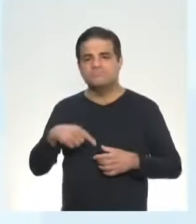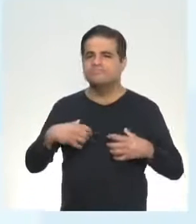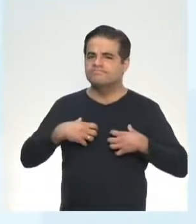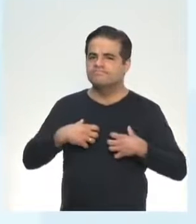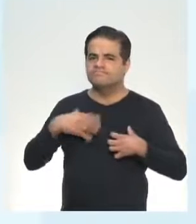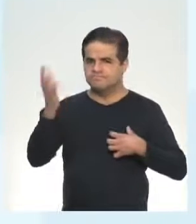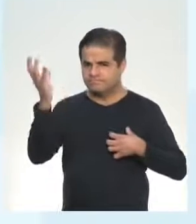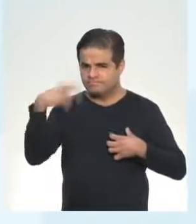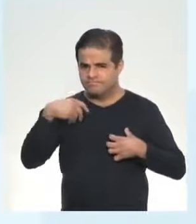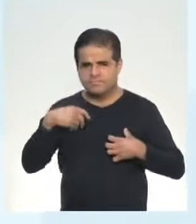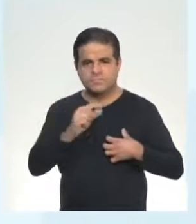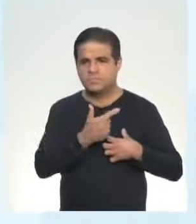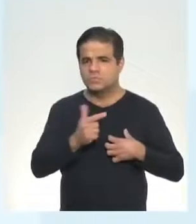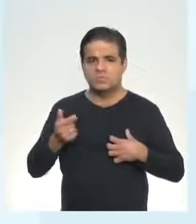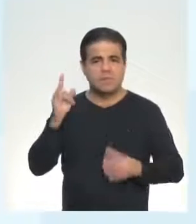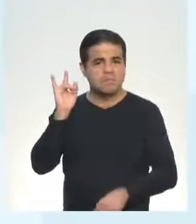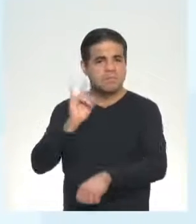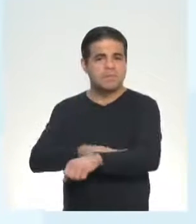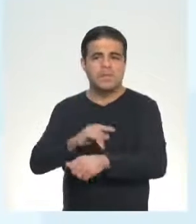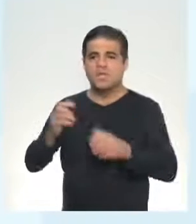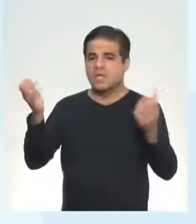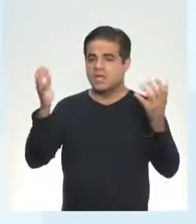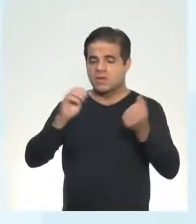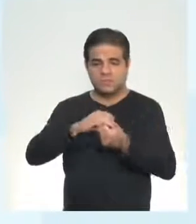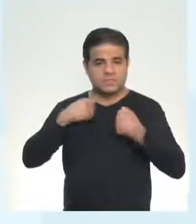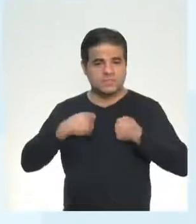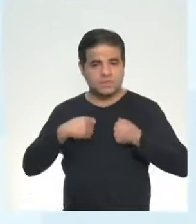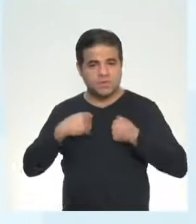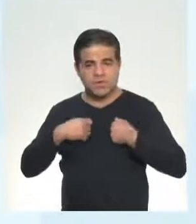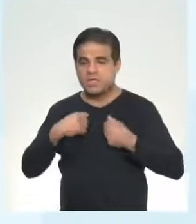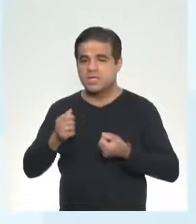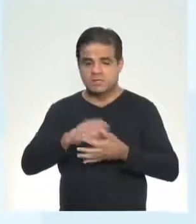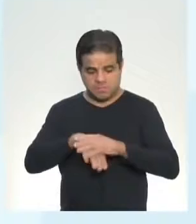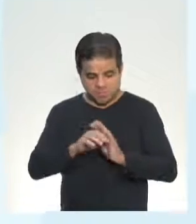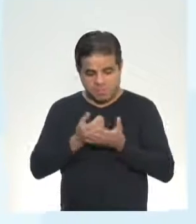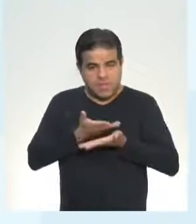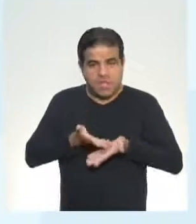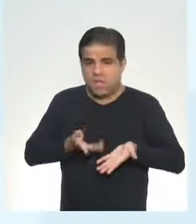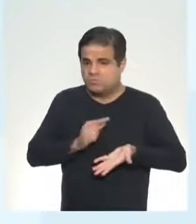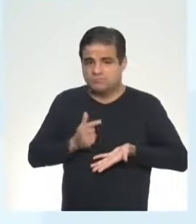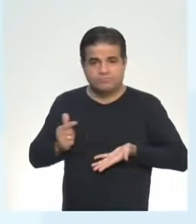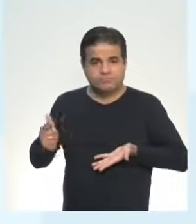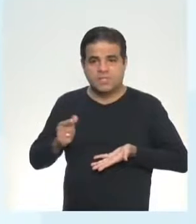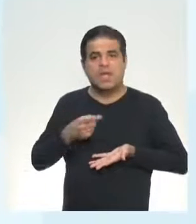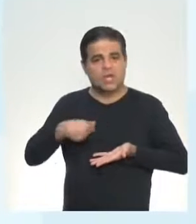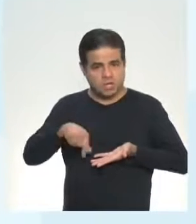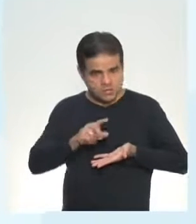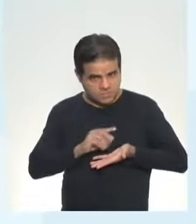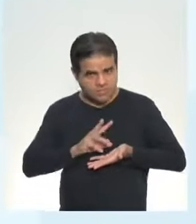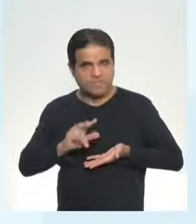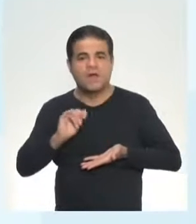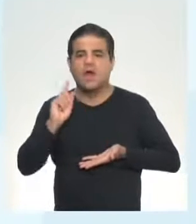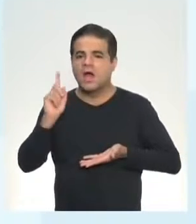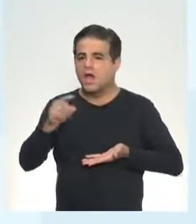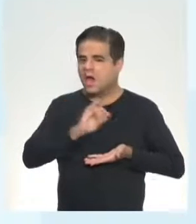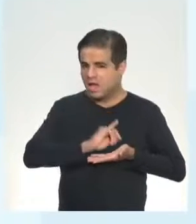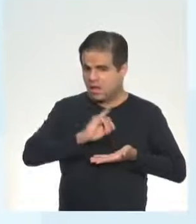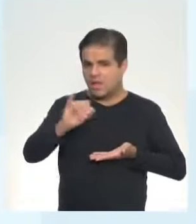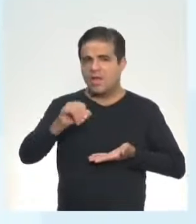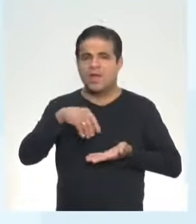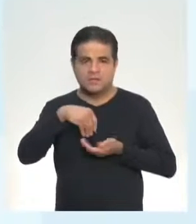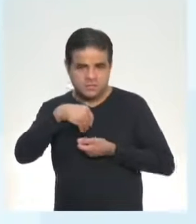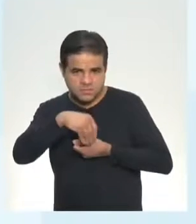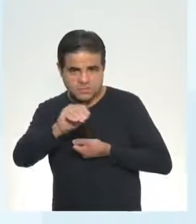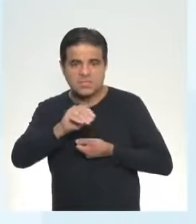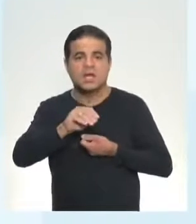muita raiva por não haver nos banheiros sabonete para higienizarmos nossas mãos. A gente vamos passar a fita para vocês.